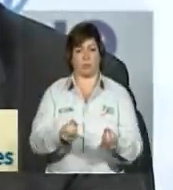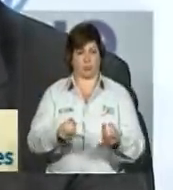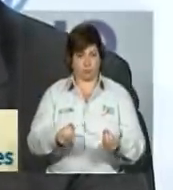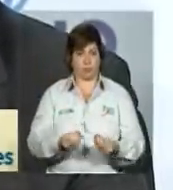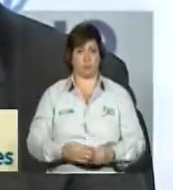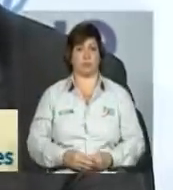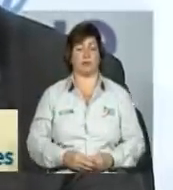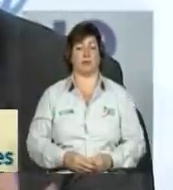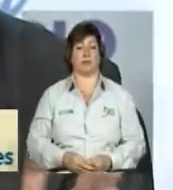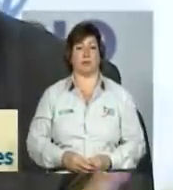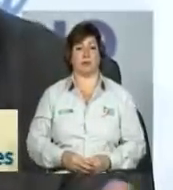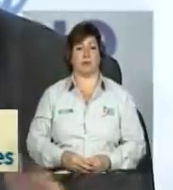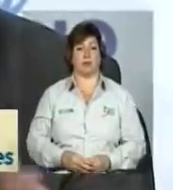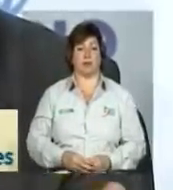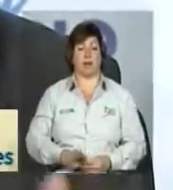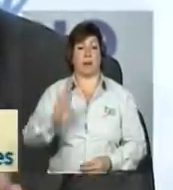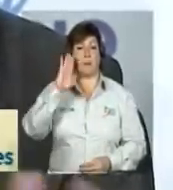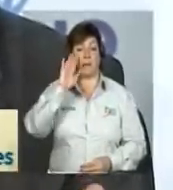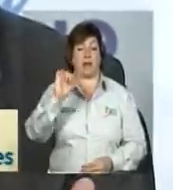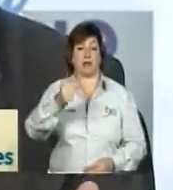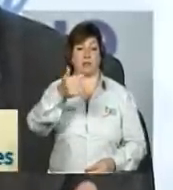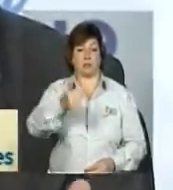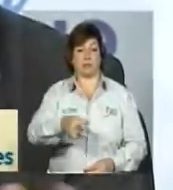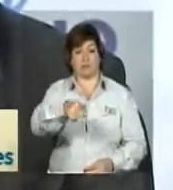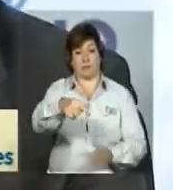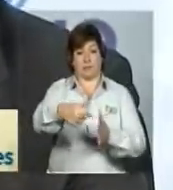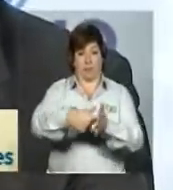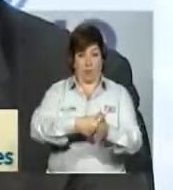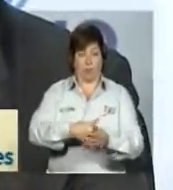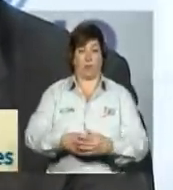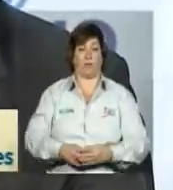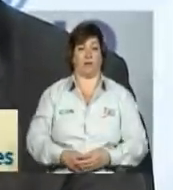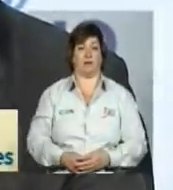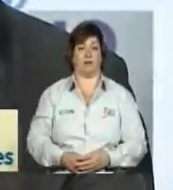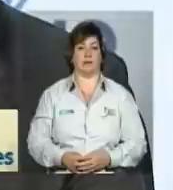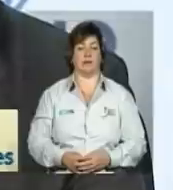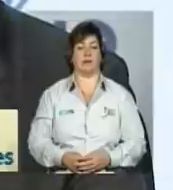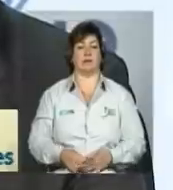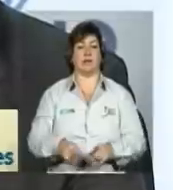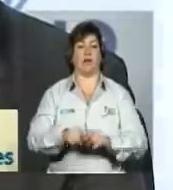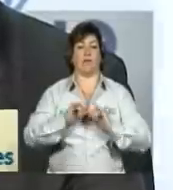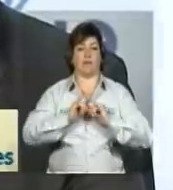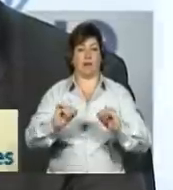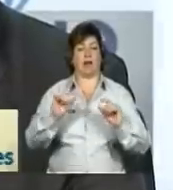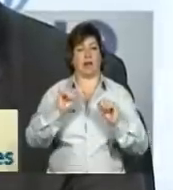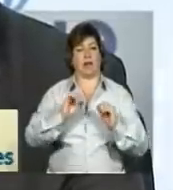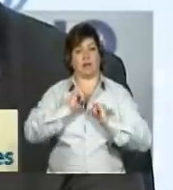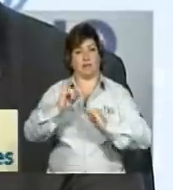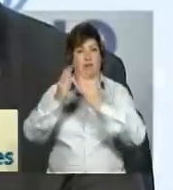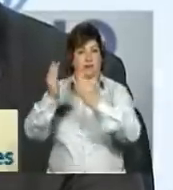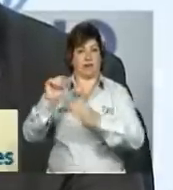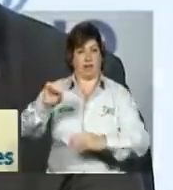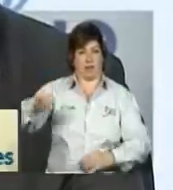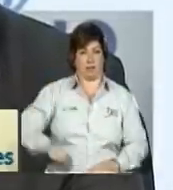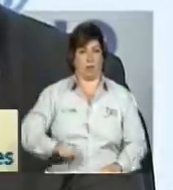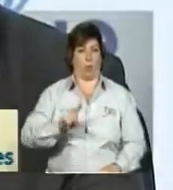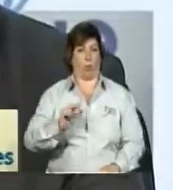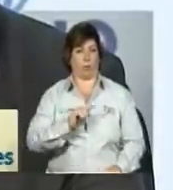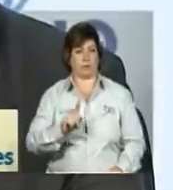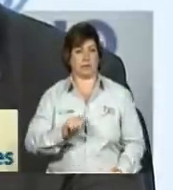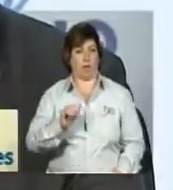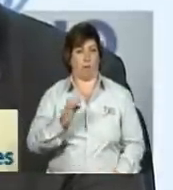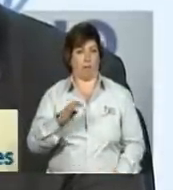bastante. E sobre a segunda parte da sua pergunta, até vou transmitir a palavra também ao embaixador Luiz Alberto